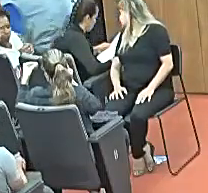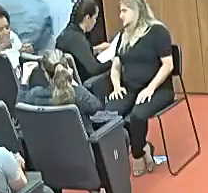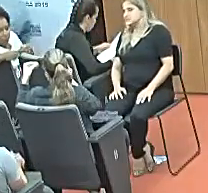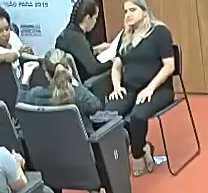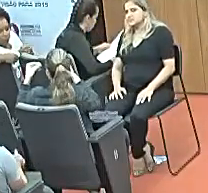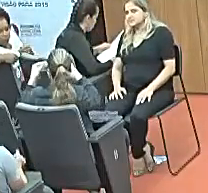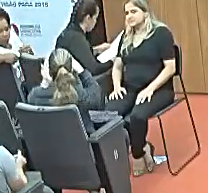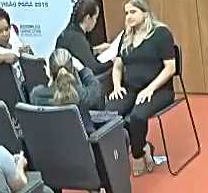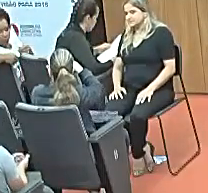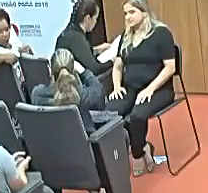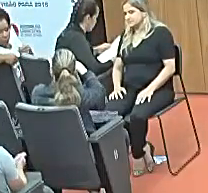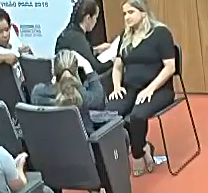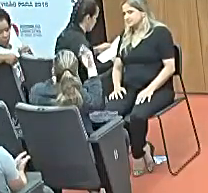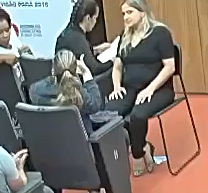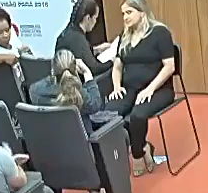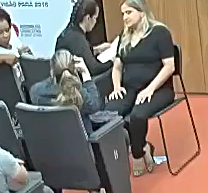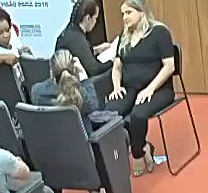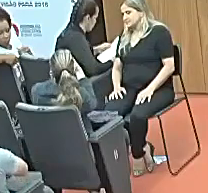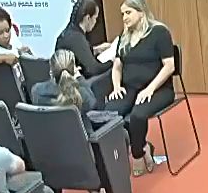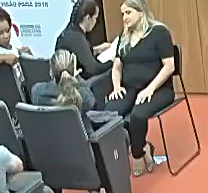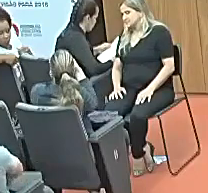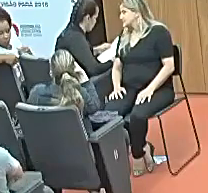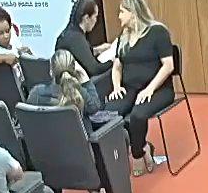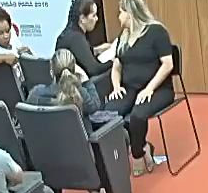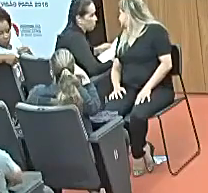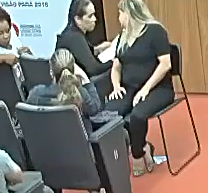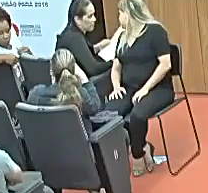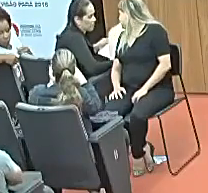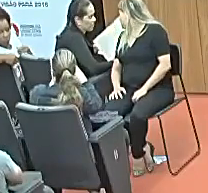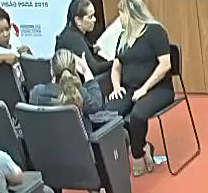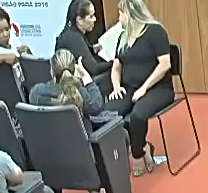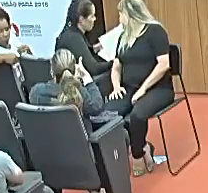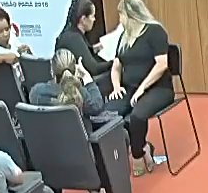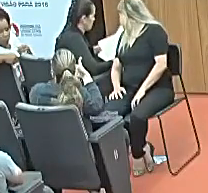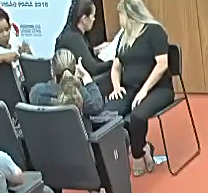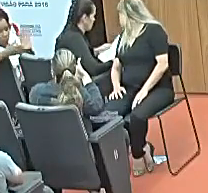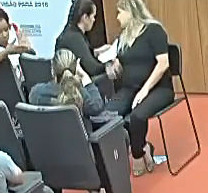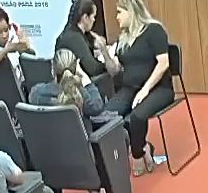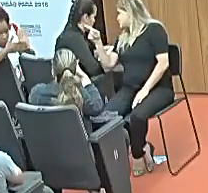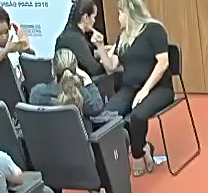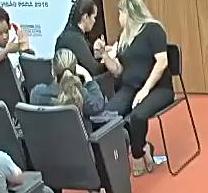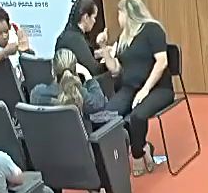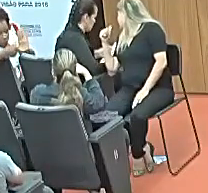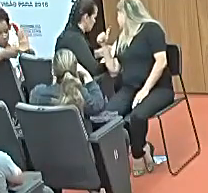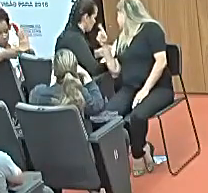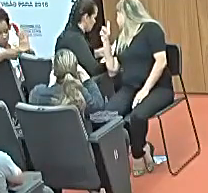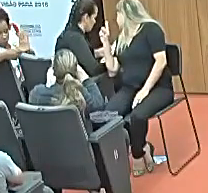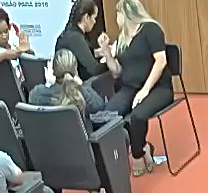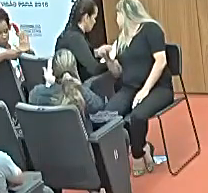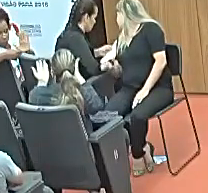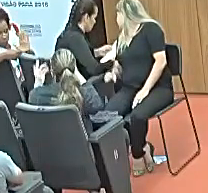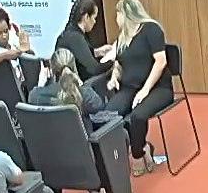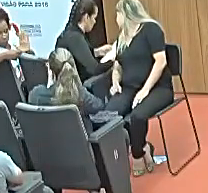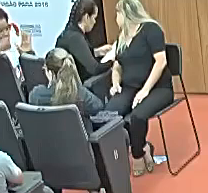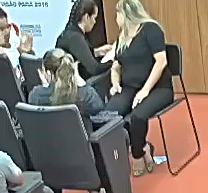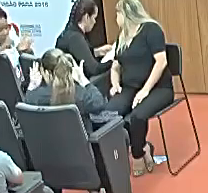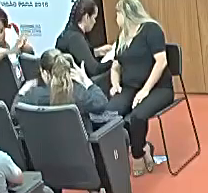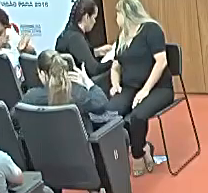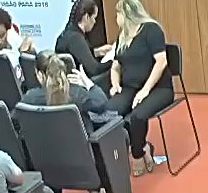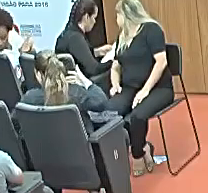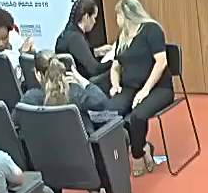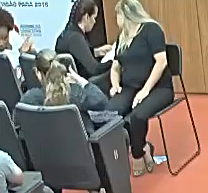diversidade e inclusão social brasil alfabetizado cooperação estados e municípios na área educacional escolas